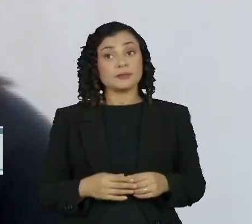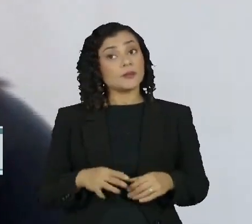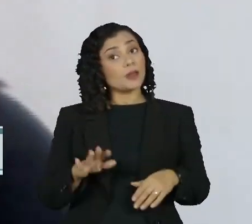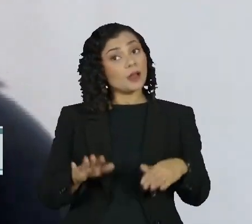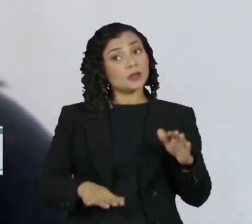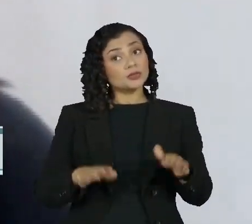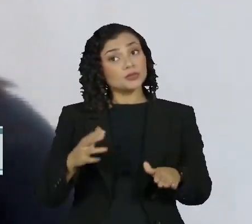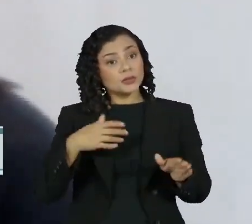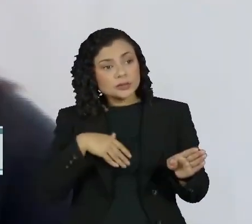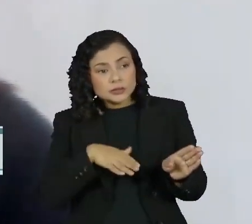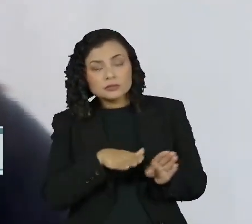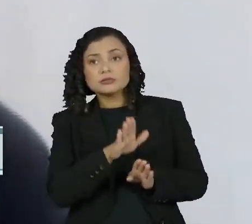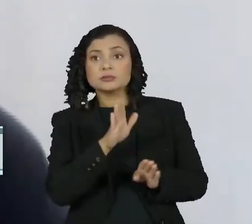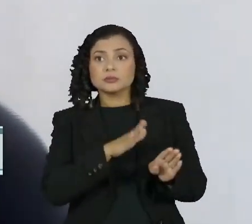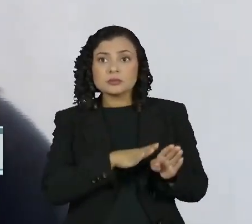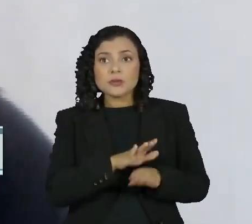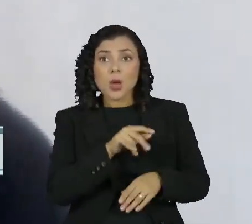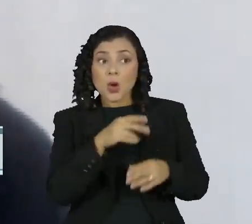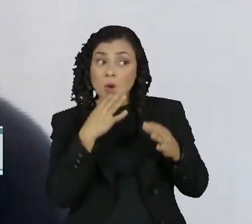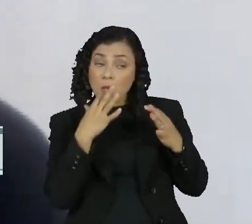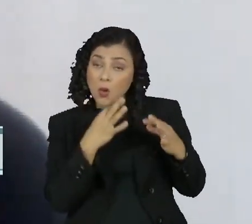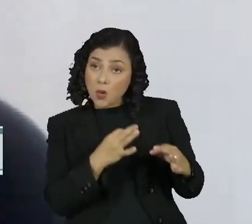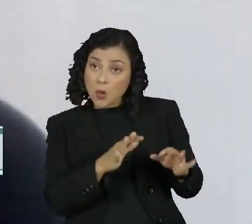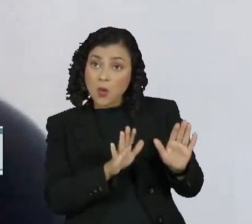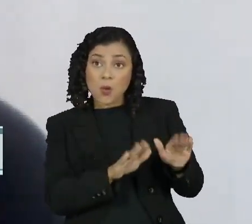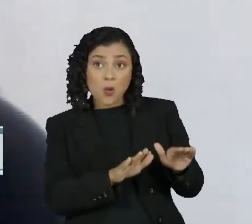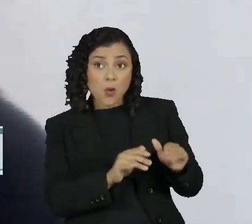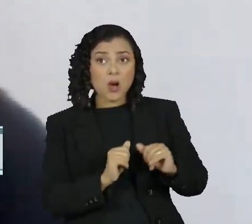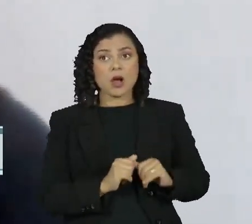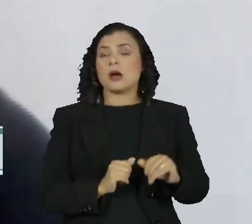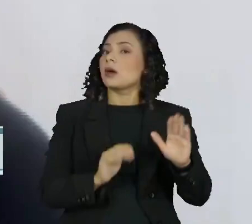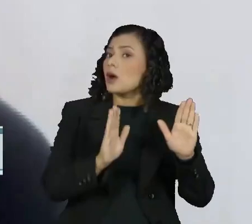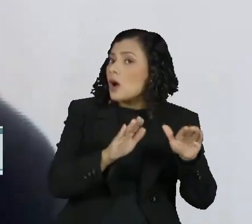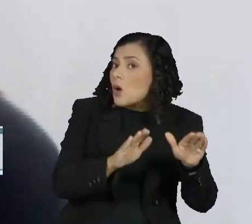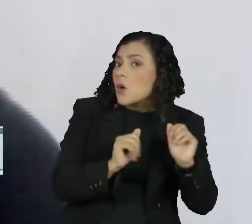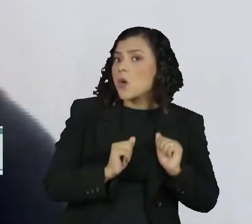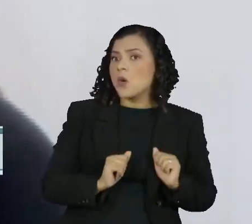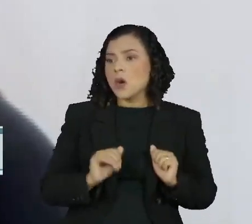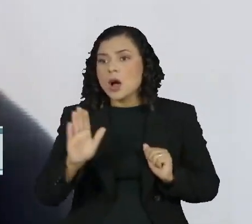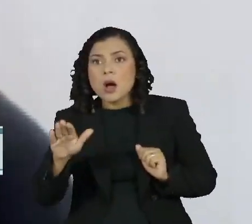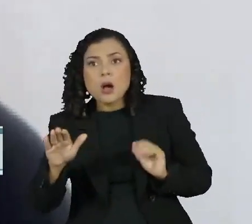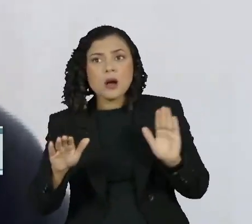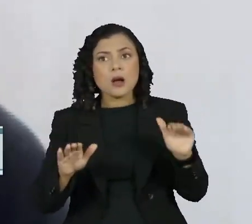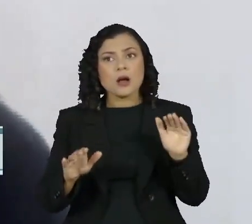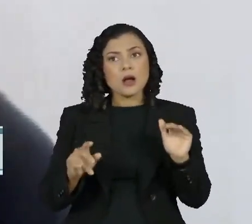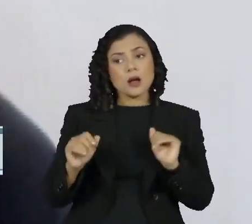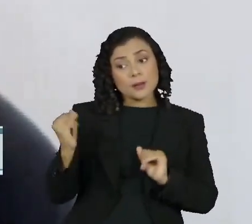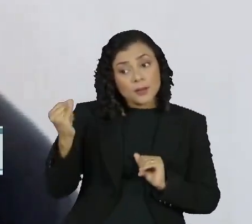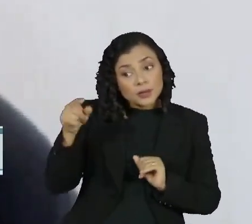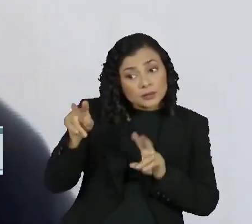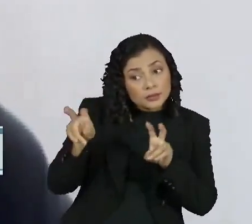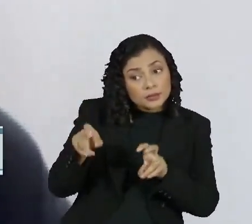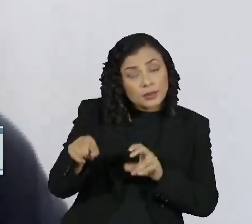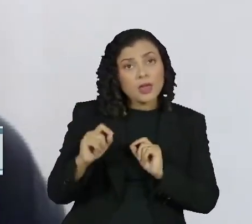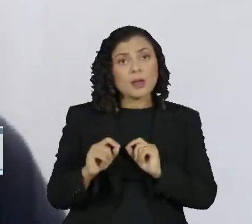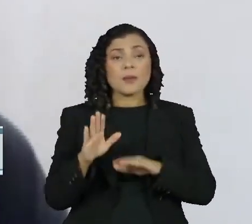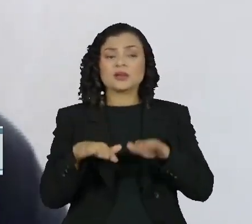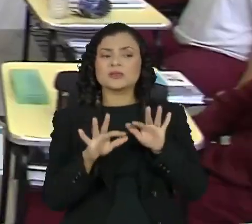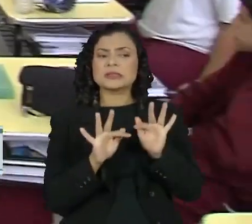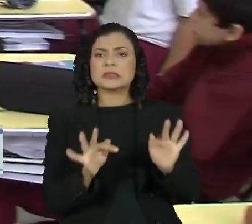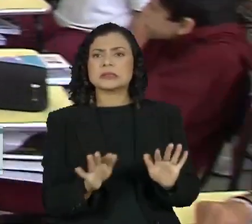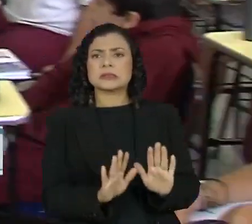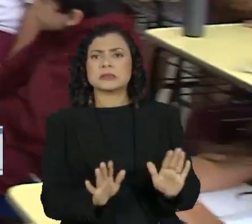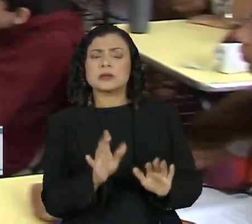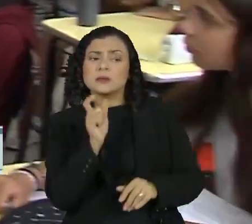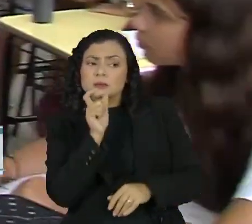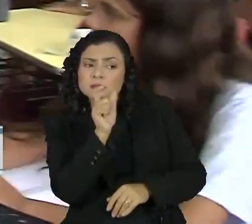geralmente a gente orienta que ele simplifique o fato, se apegue aos pontos essenciais, geralmente em frases curtas, né?